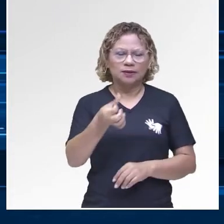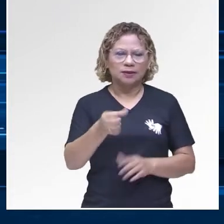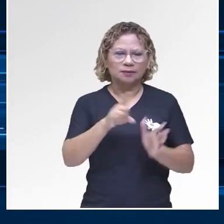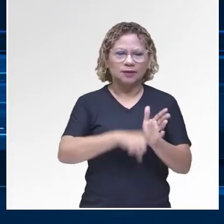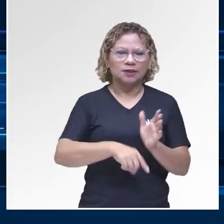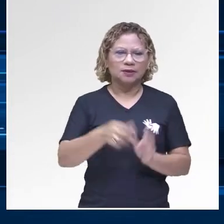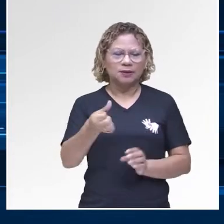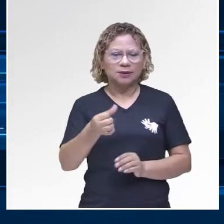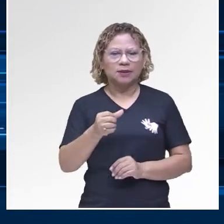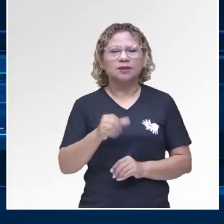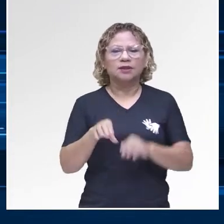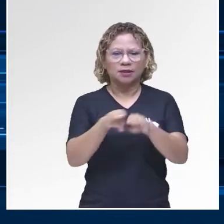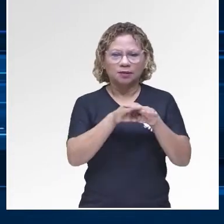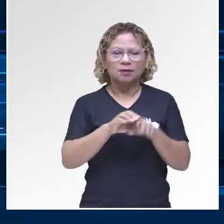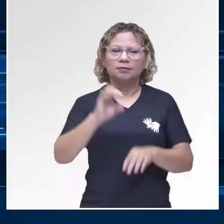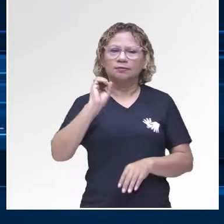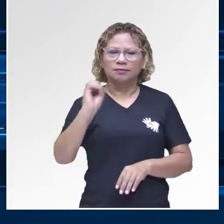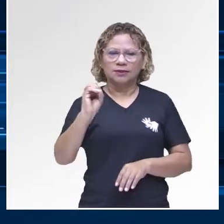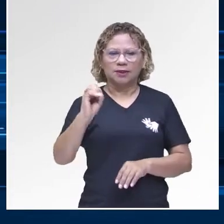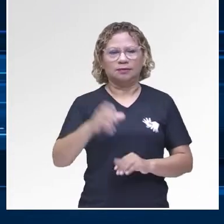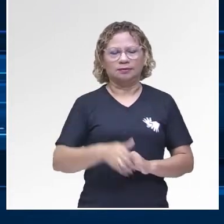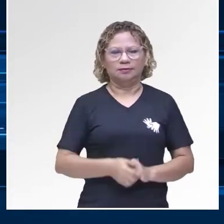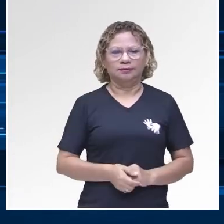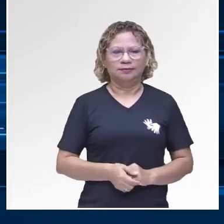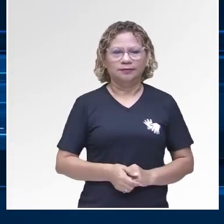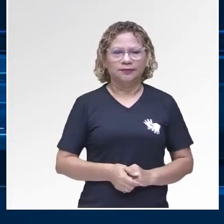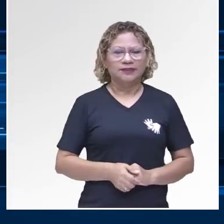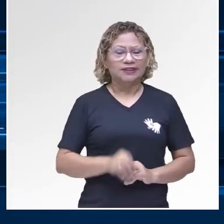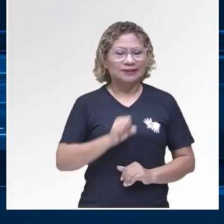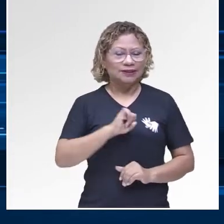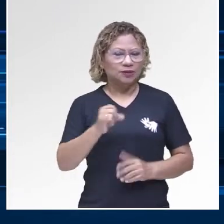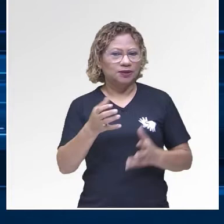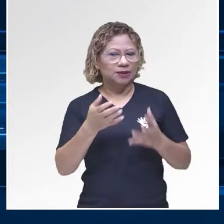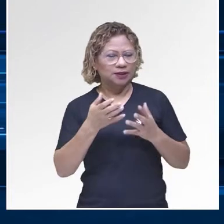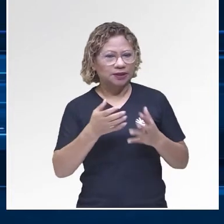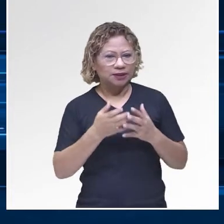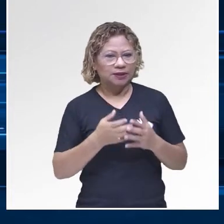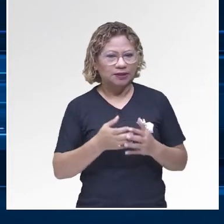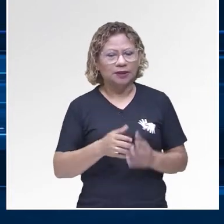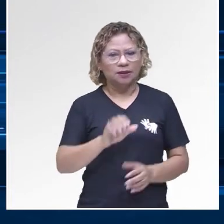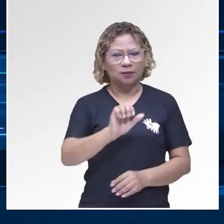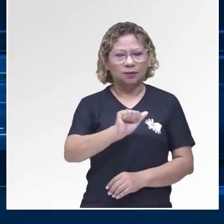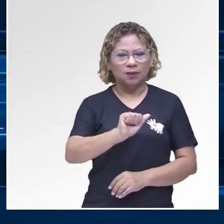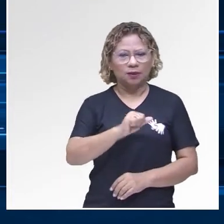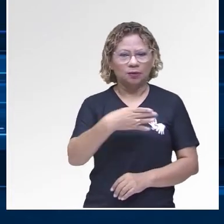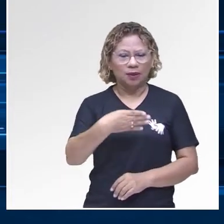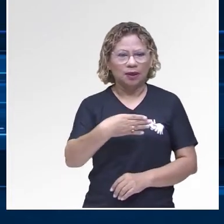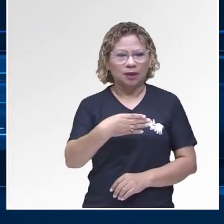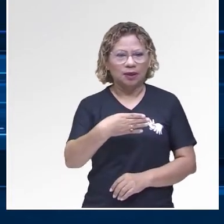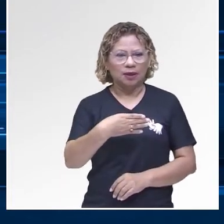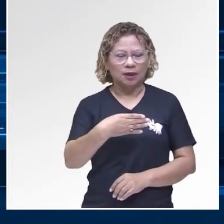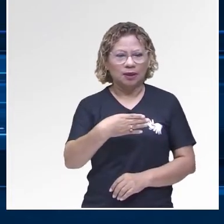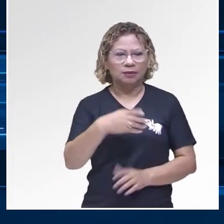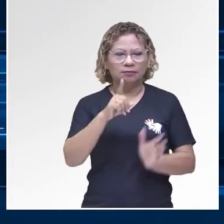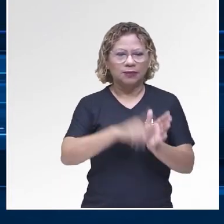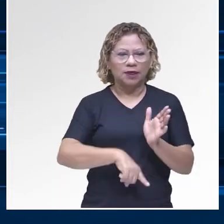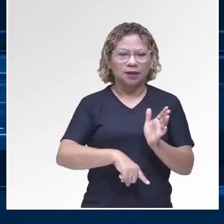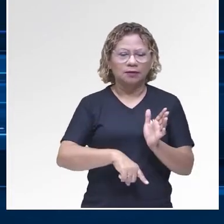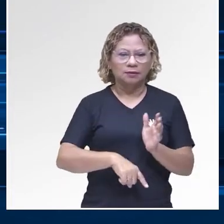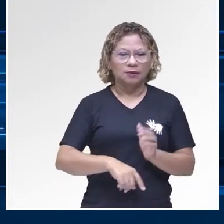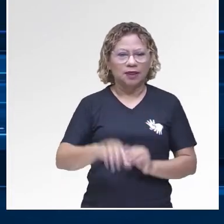também teríamos 6 menos 6, ó. Ou seja, nesse caso, a nossa razão aqui ela é nula,